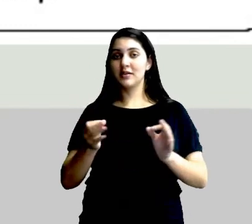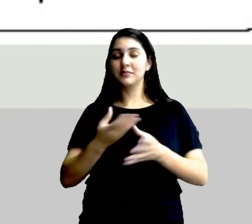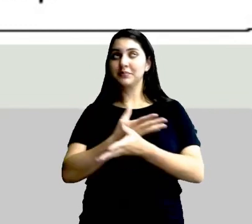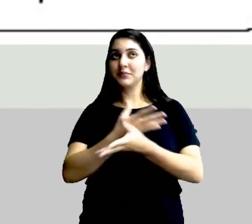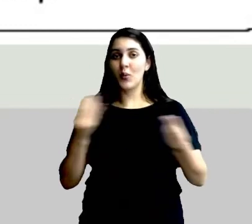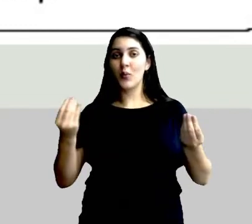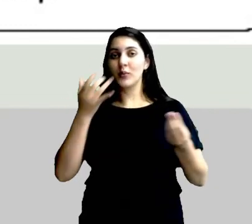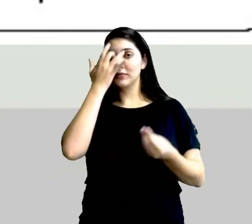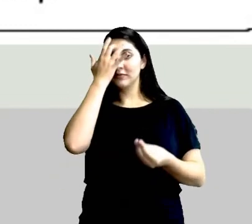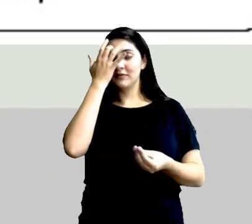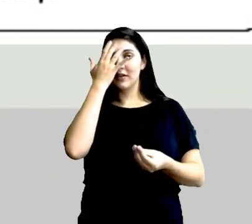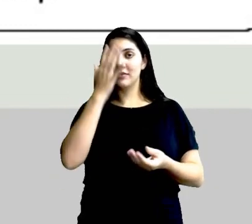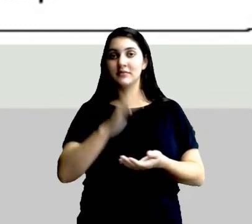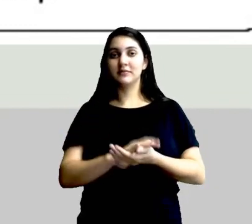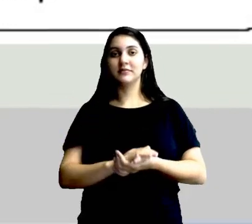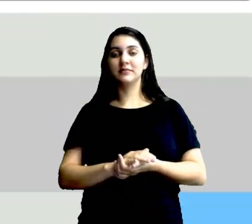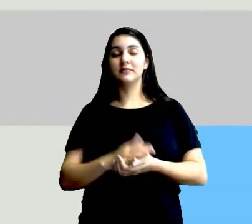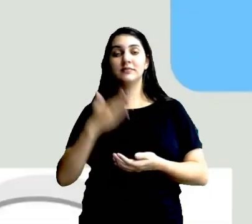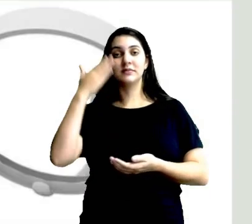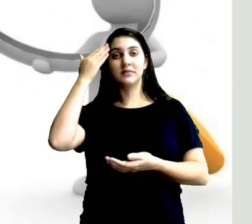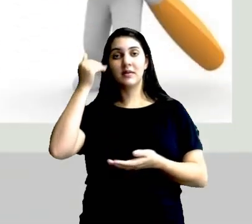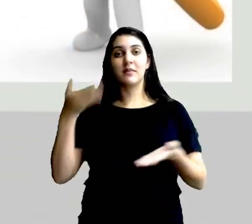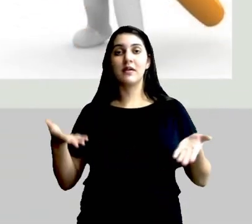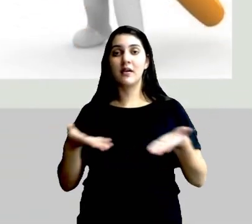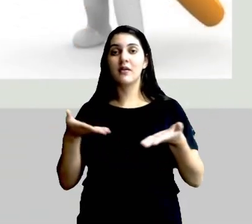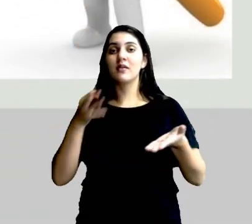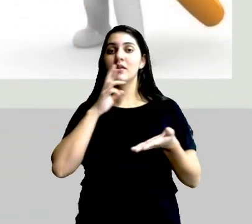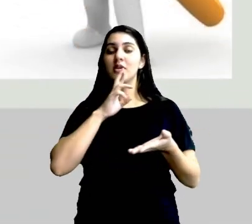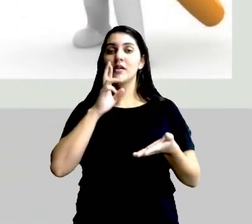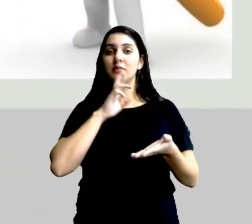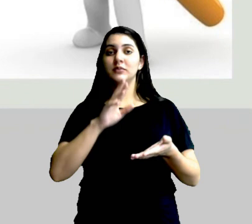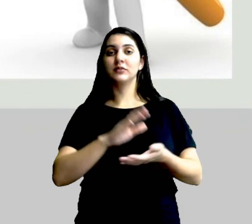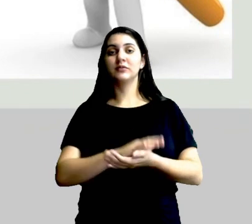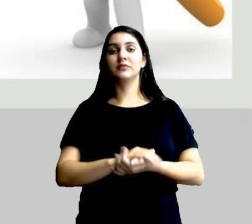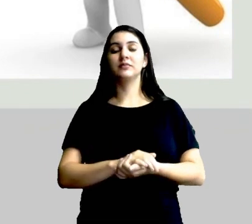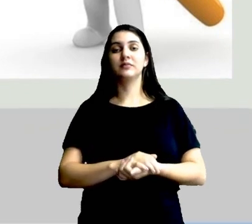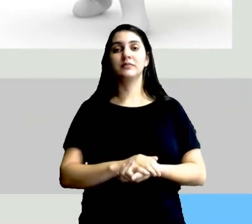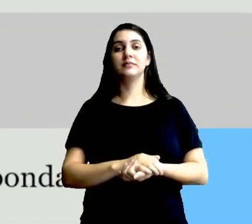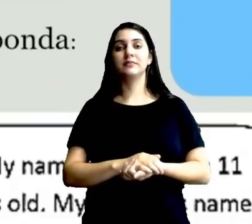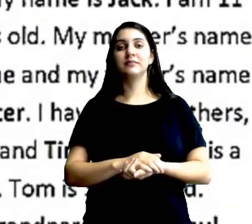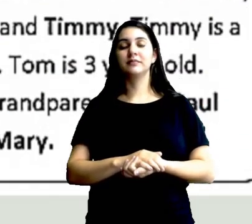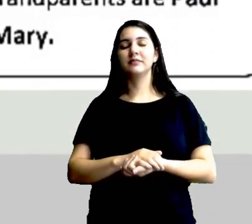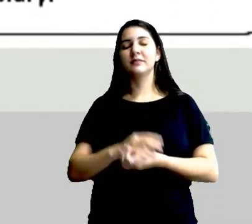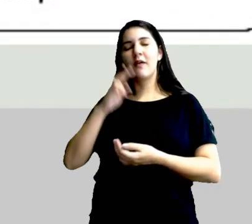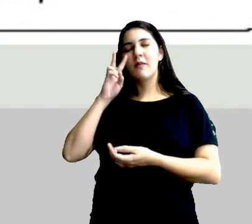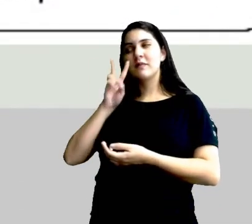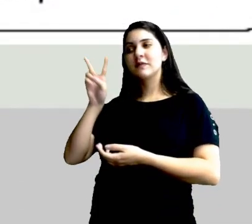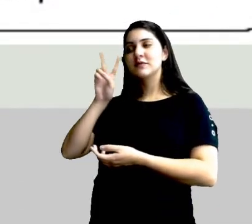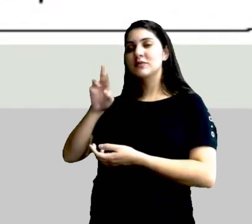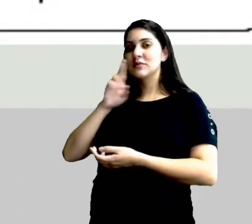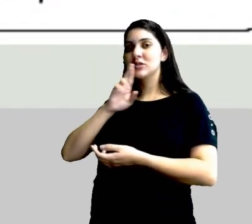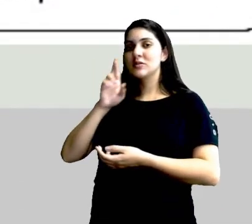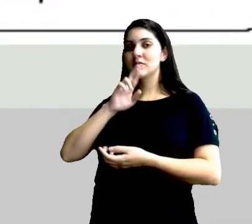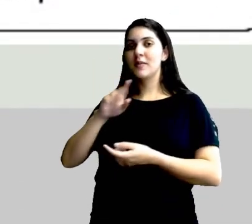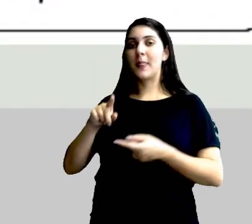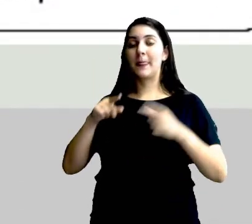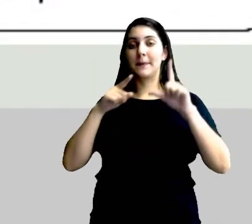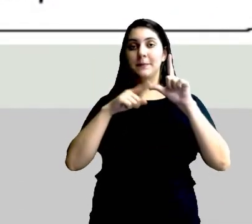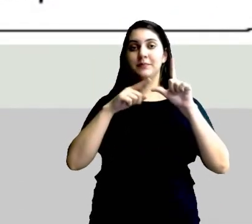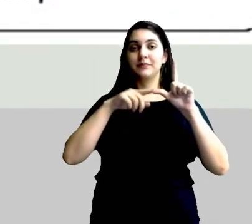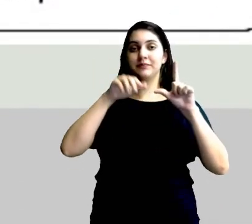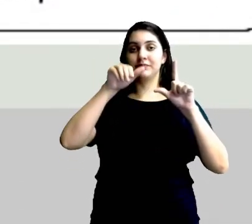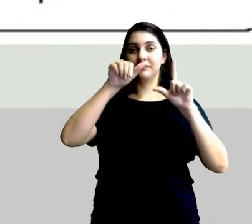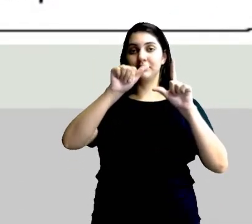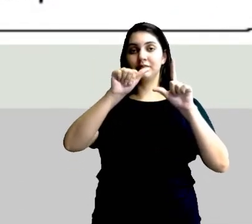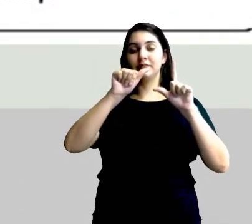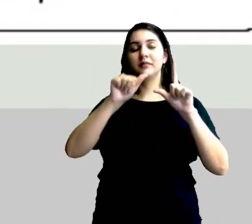está muito, mas muito fácil. Vamos saber agora a resposta? Check the answer, checando a resposta. Who is